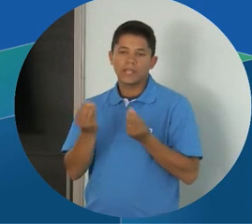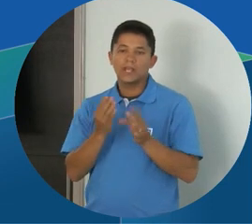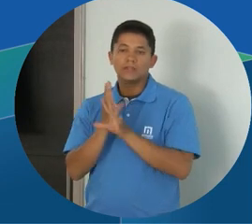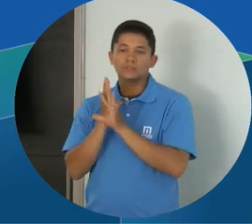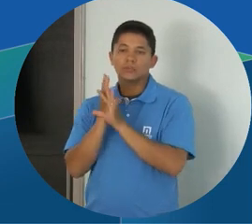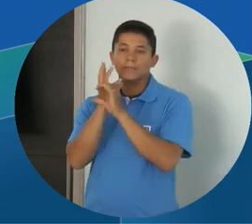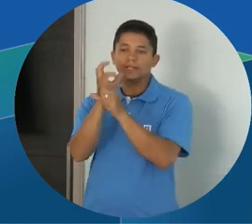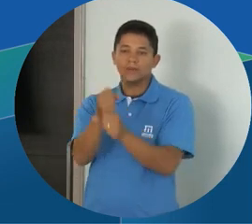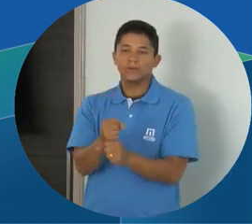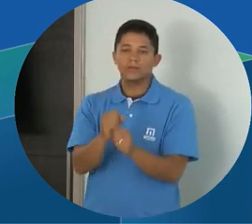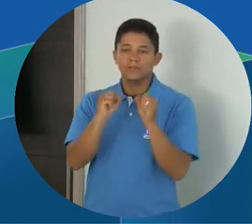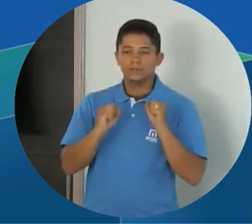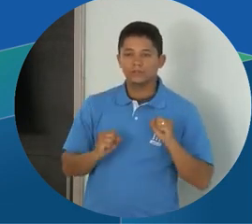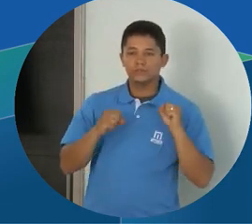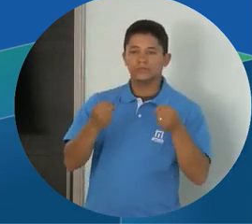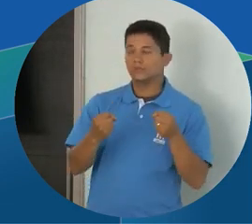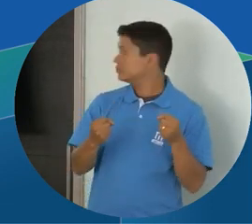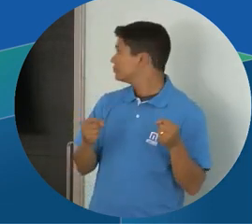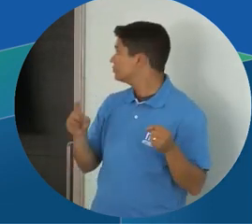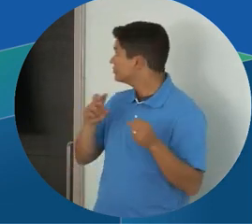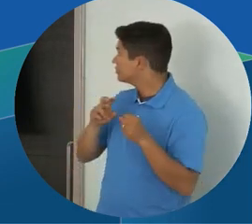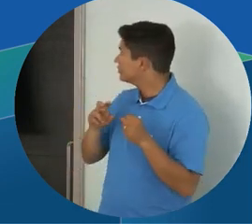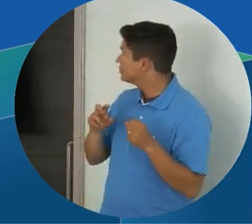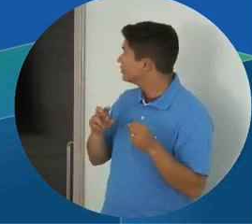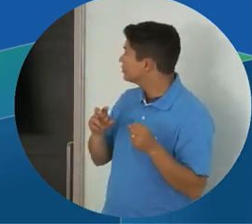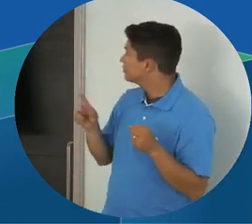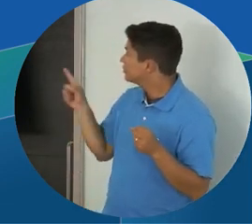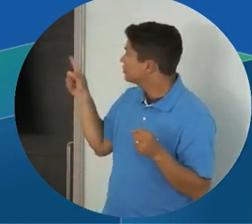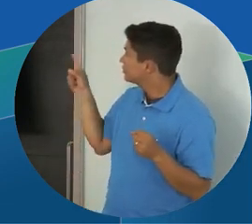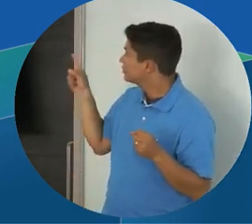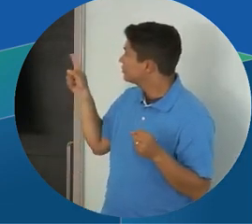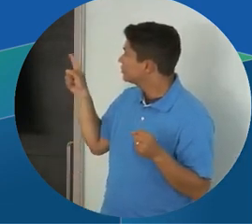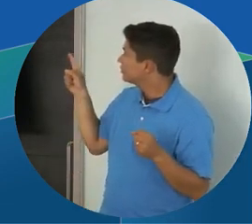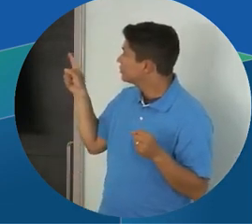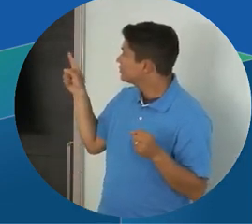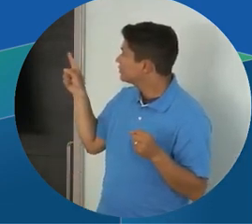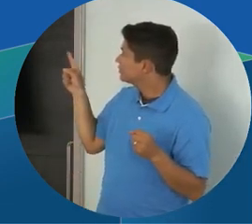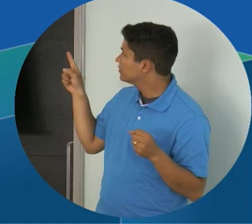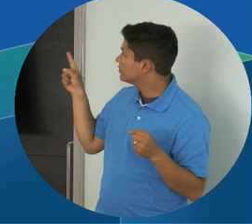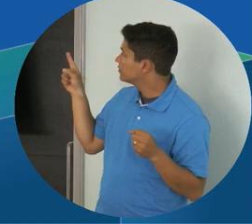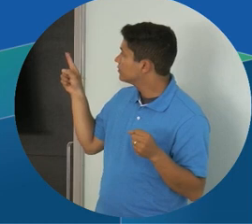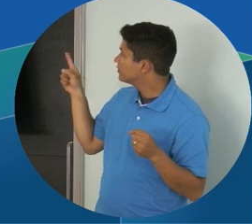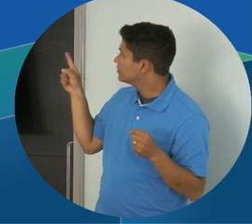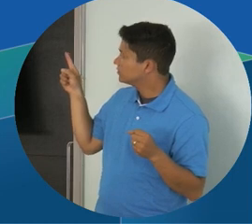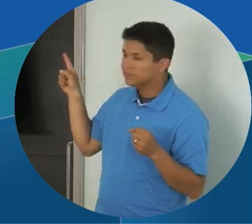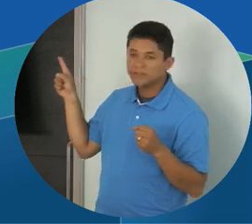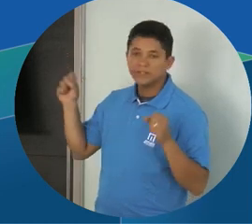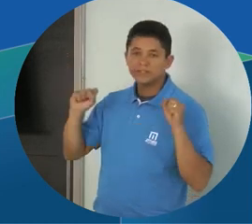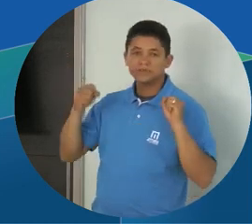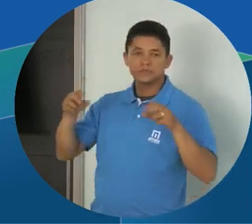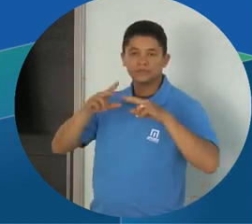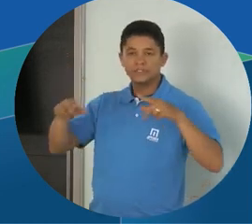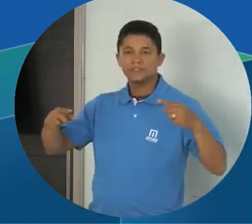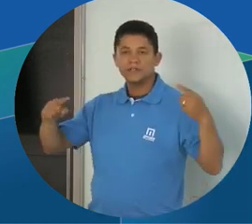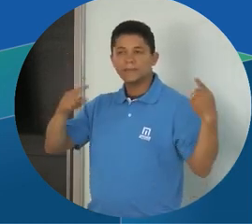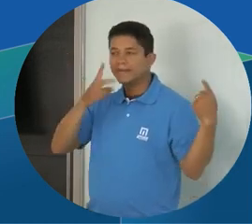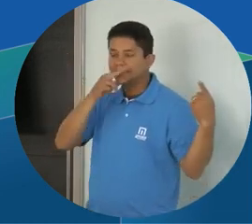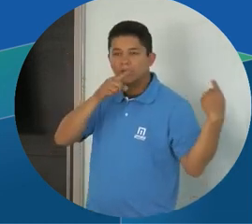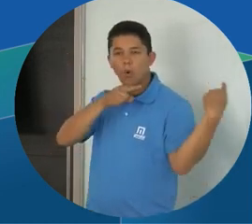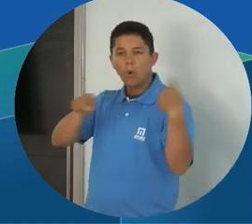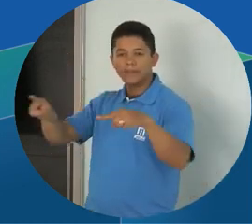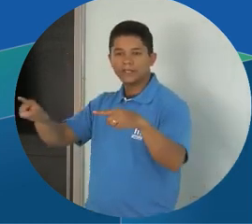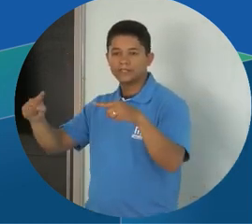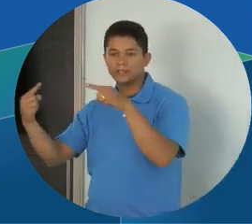somatório dos esforços verticais pelo somatório dos esforços que estão no sentido contrário, que são as forças